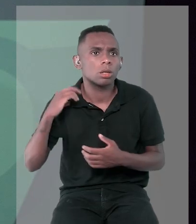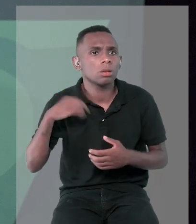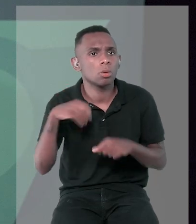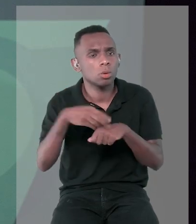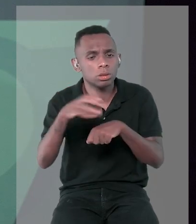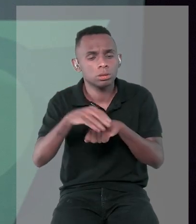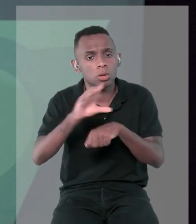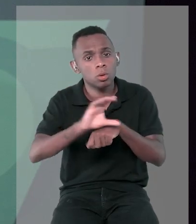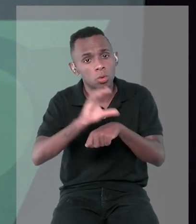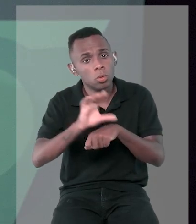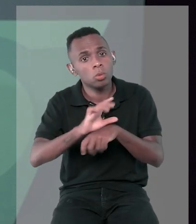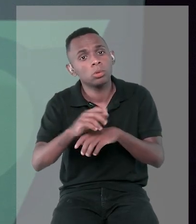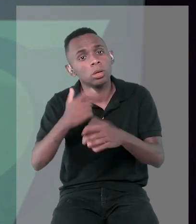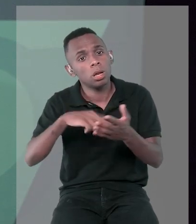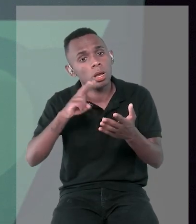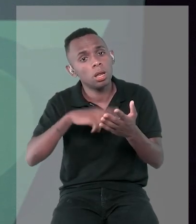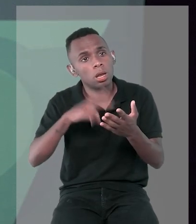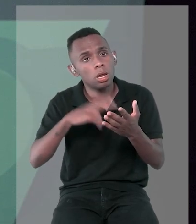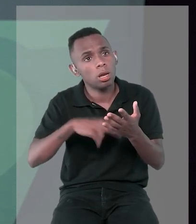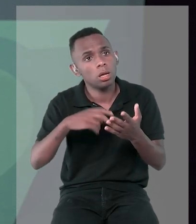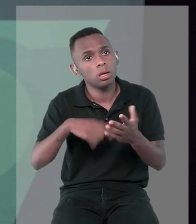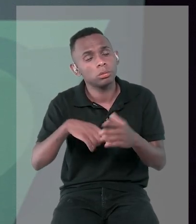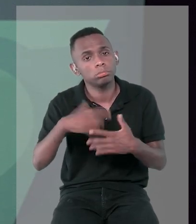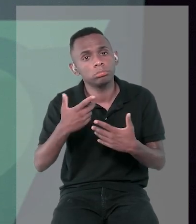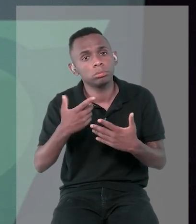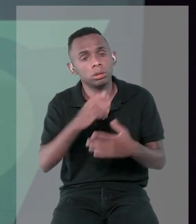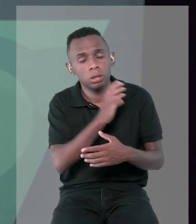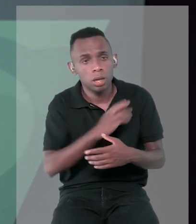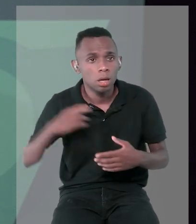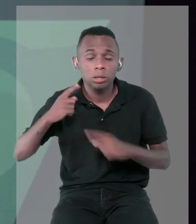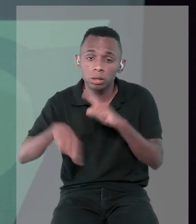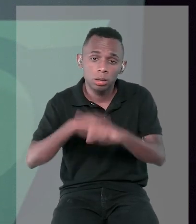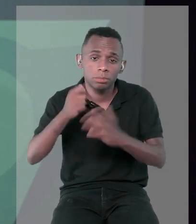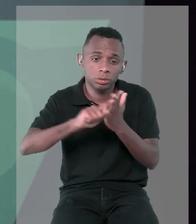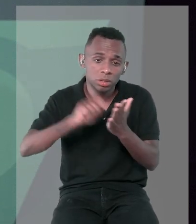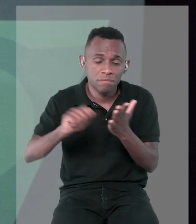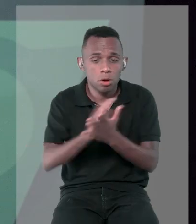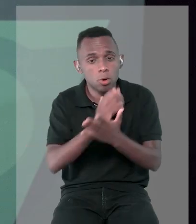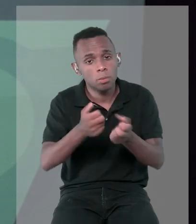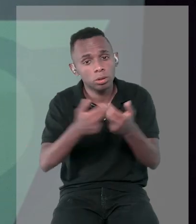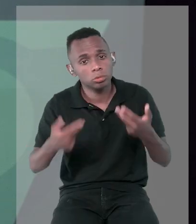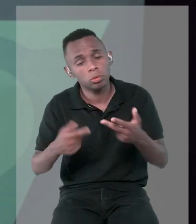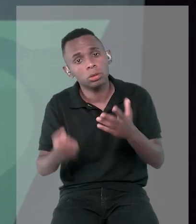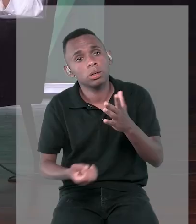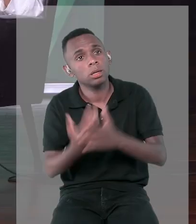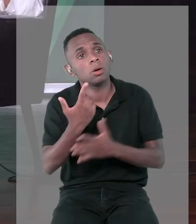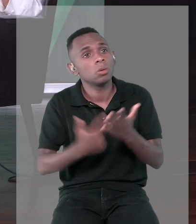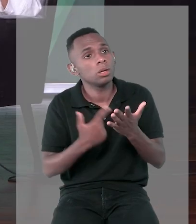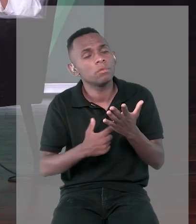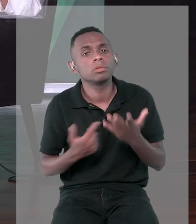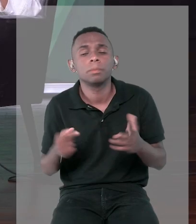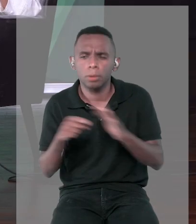dar curso sobre Clarice, e comecei a ler Clarice. Depois comecei a escrever umas coisas, daí fiz os livros. Pronto, é